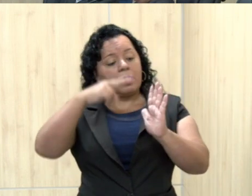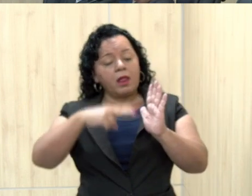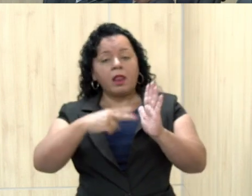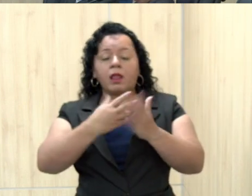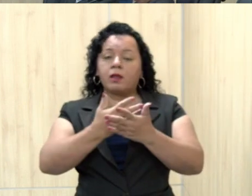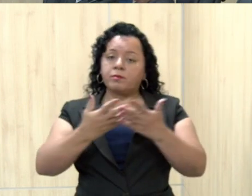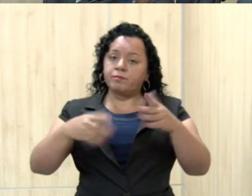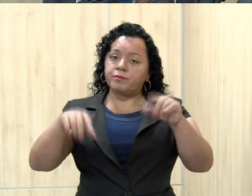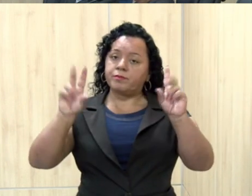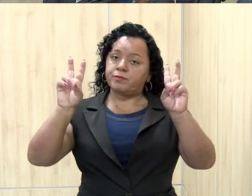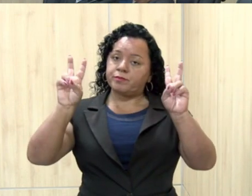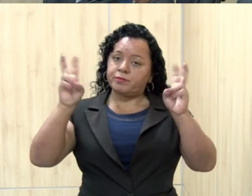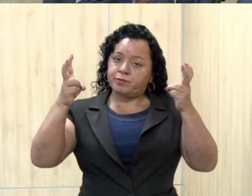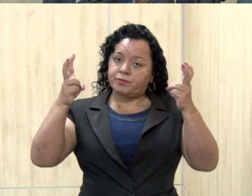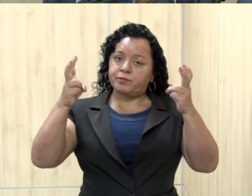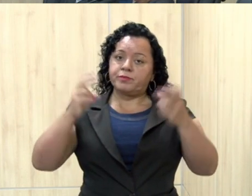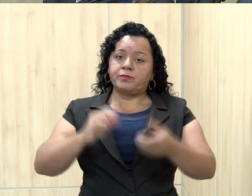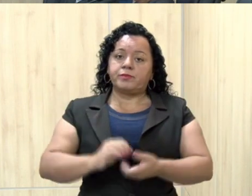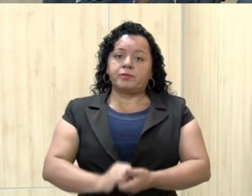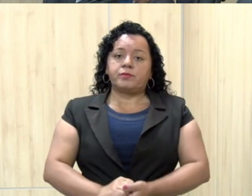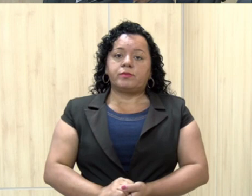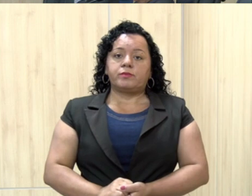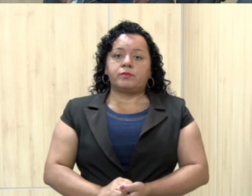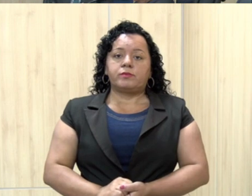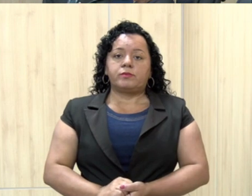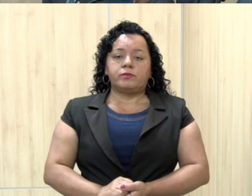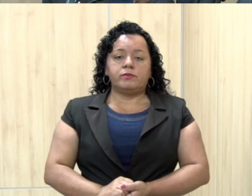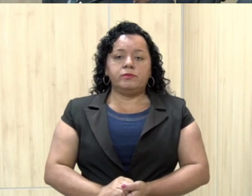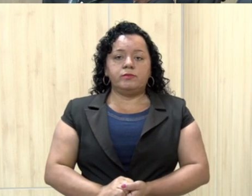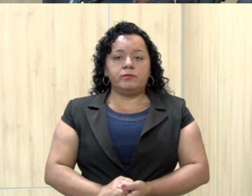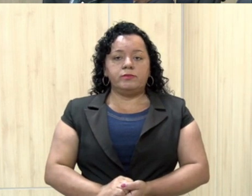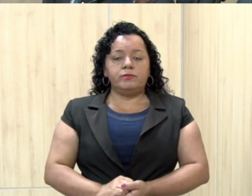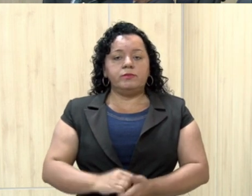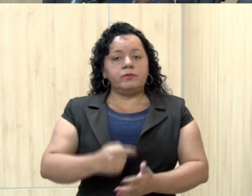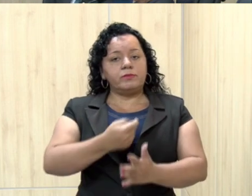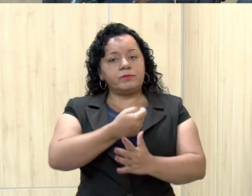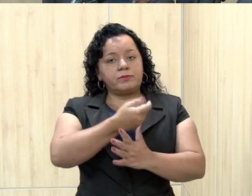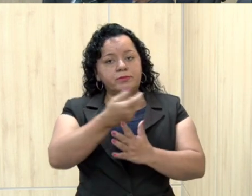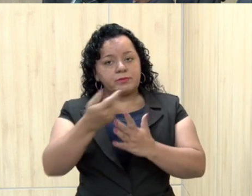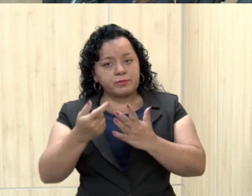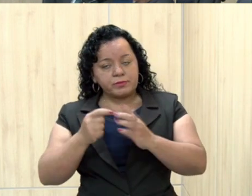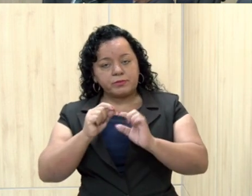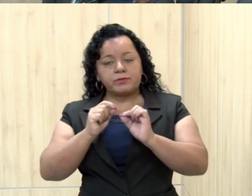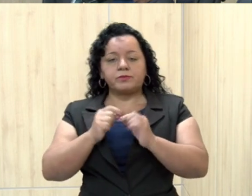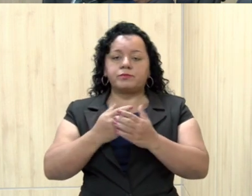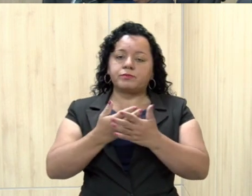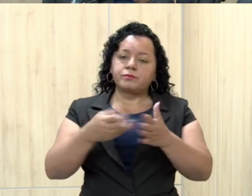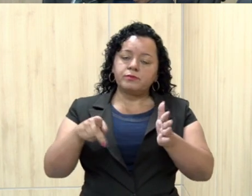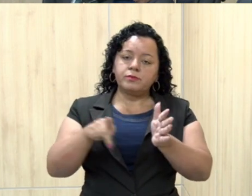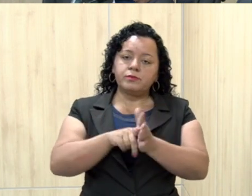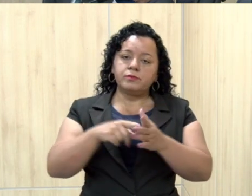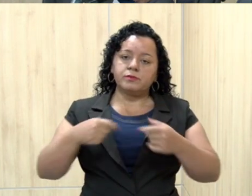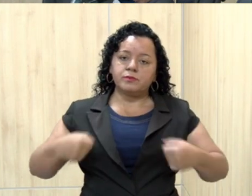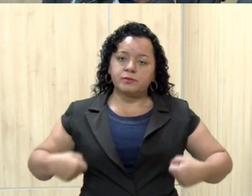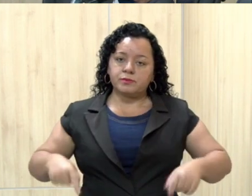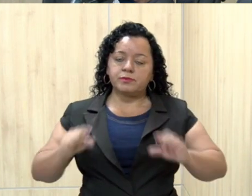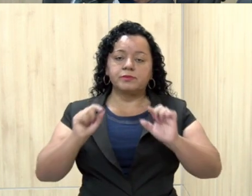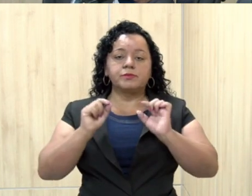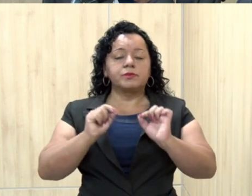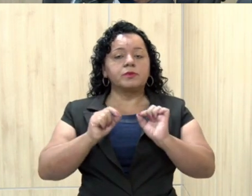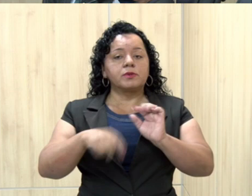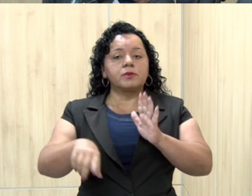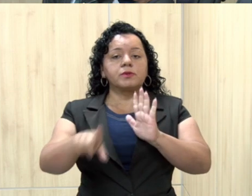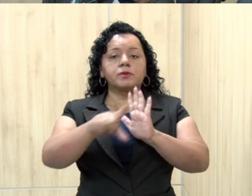matéria do Consumidor que diz respeito ao consumidor o artigo